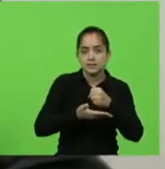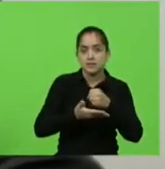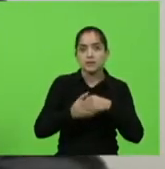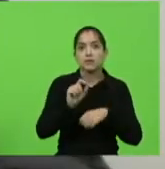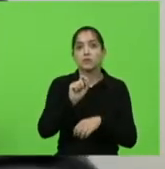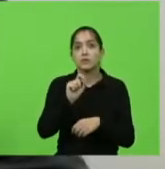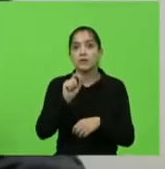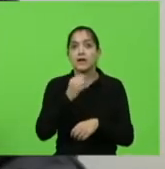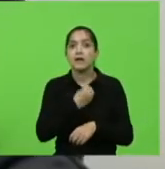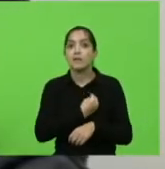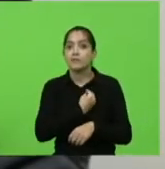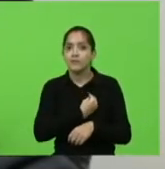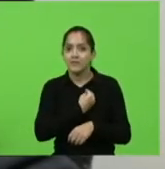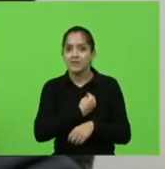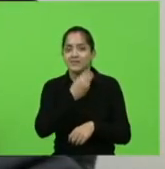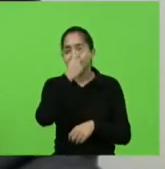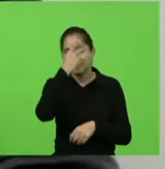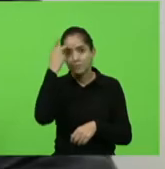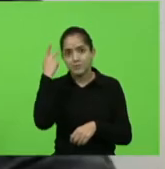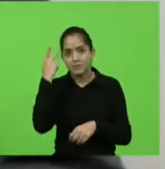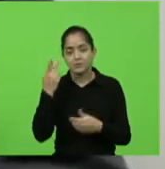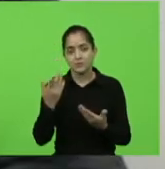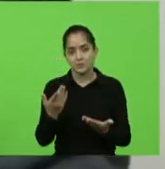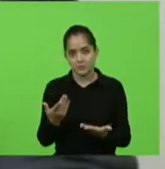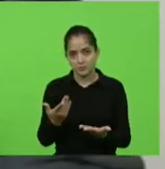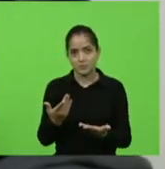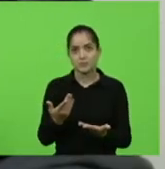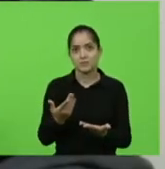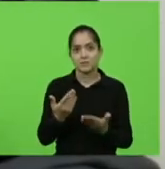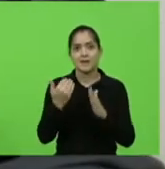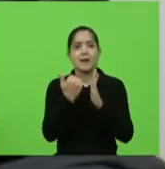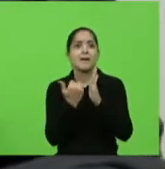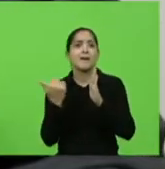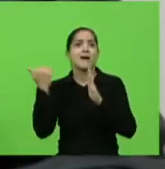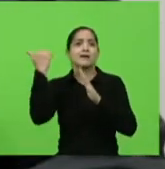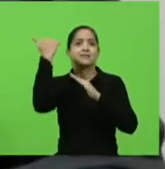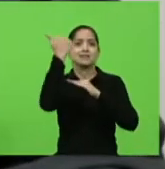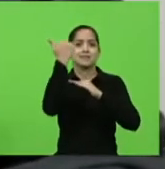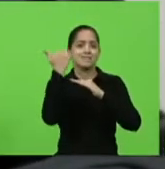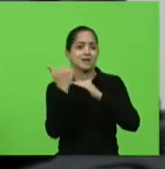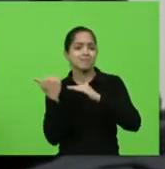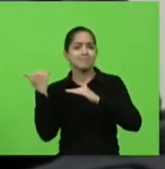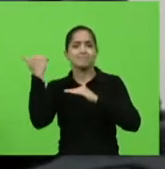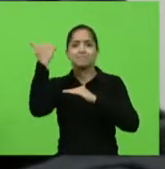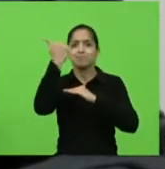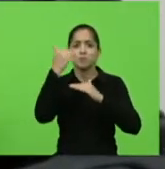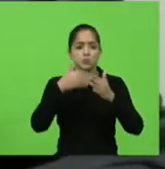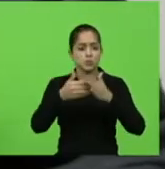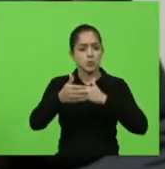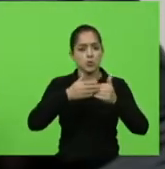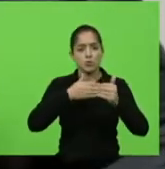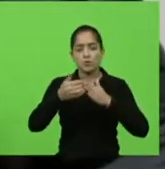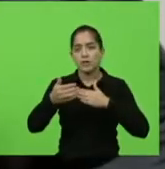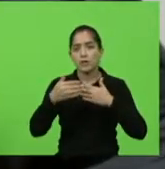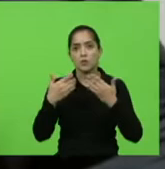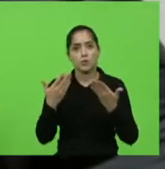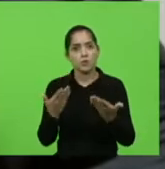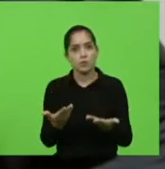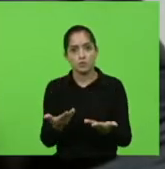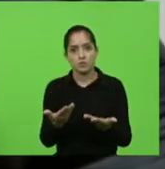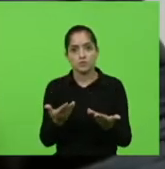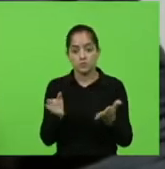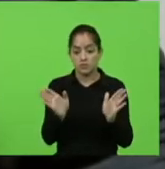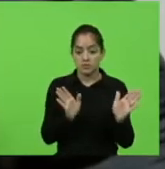A vida das pessoas está acima de qualquer questão num